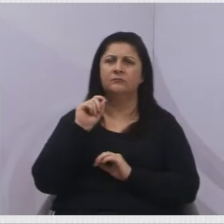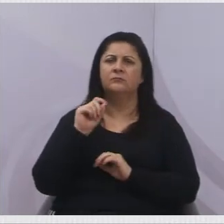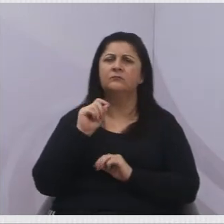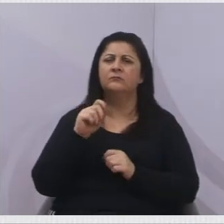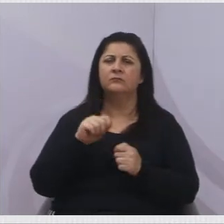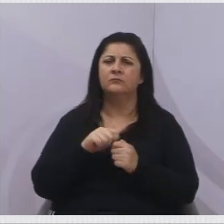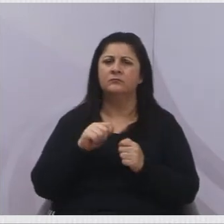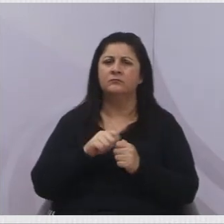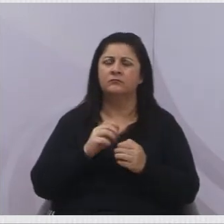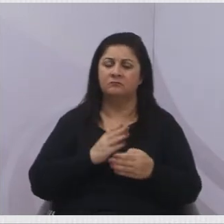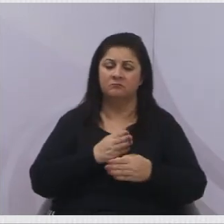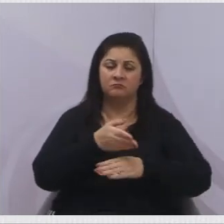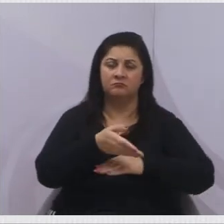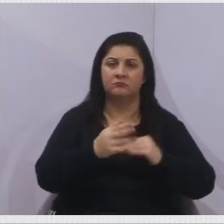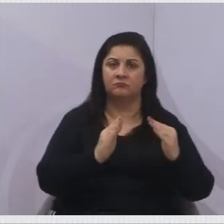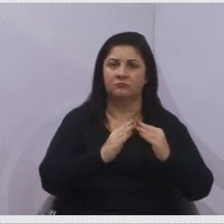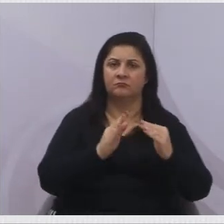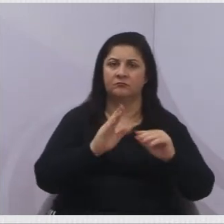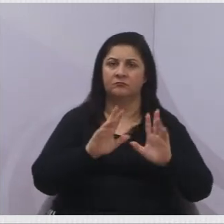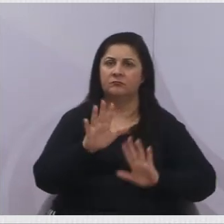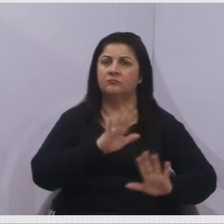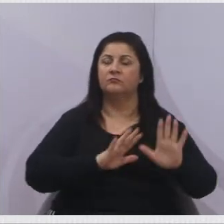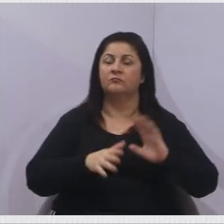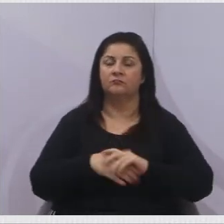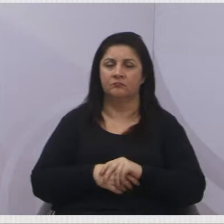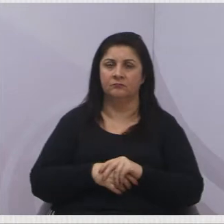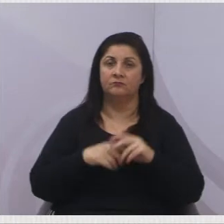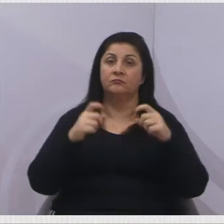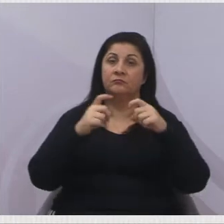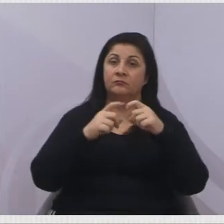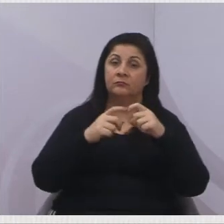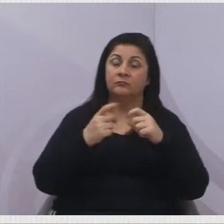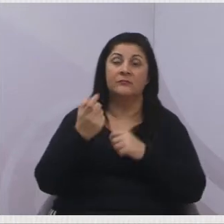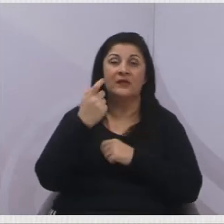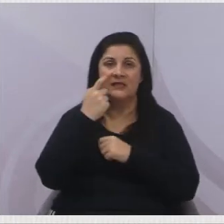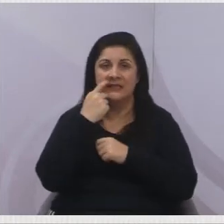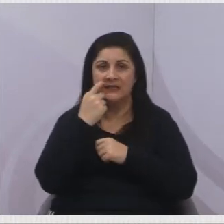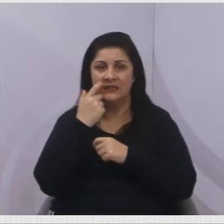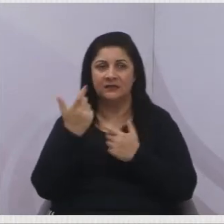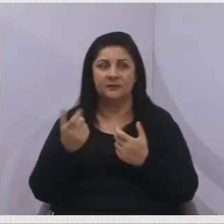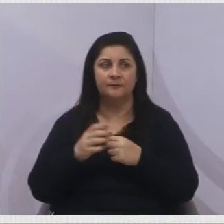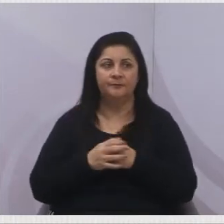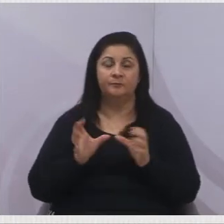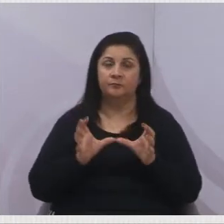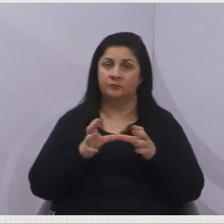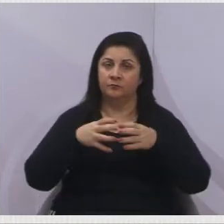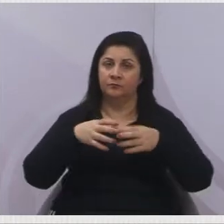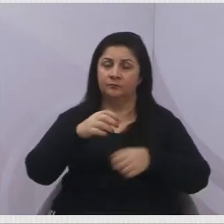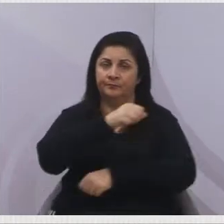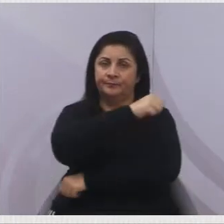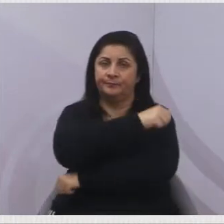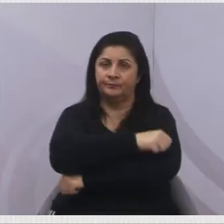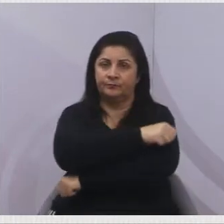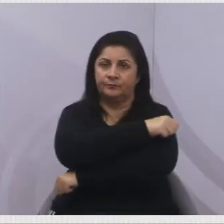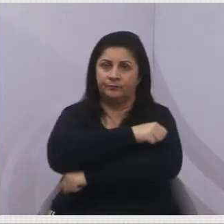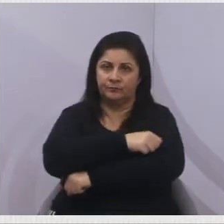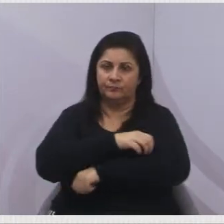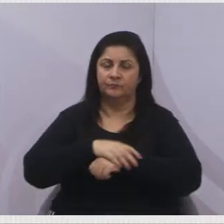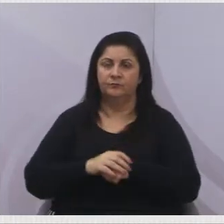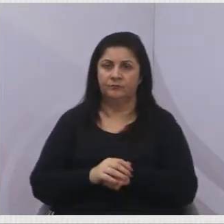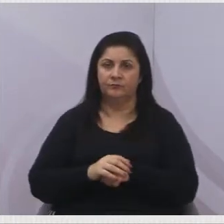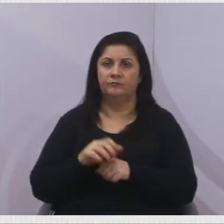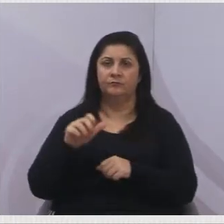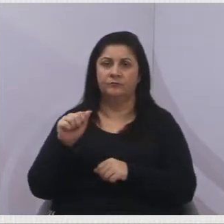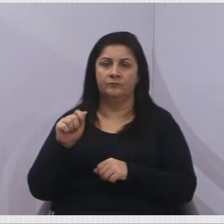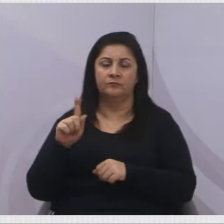esses atendimentos domiciliares? O médico, o dentista, a equipe de enfermagem, o agente comunitário